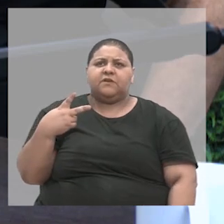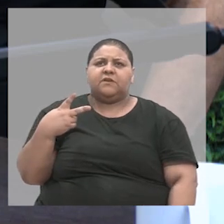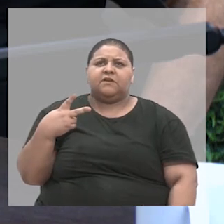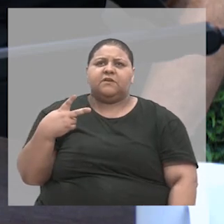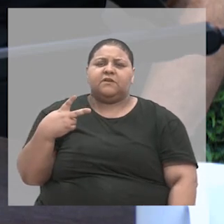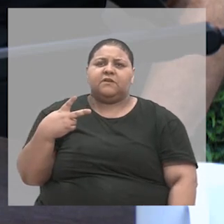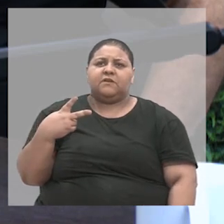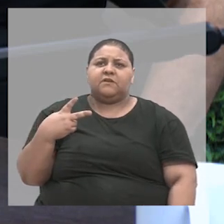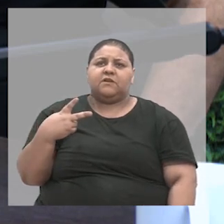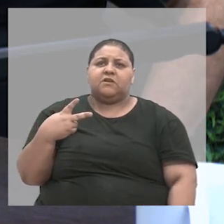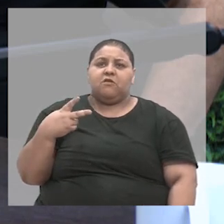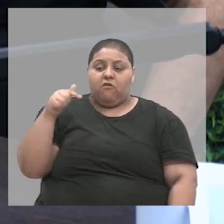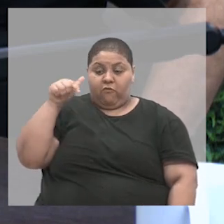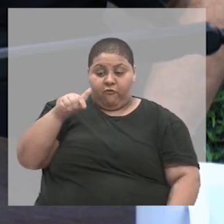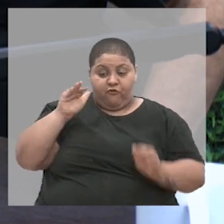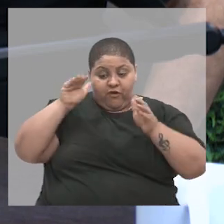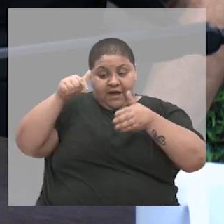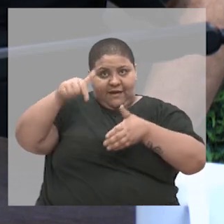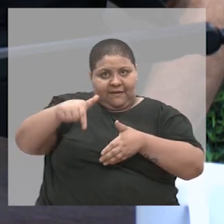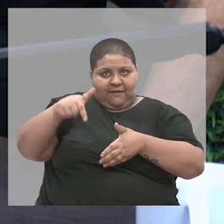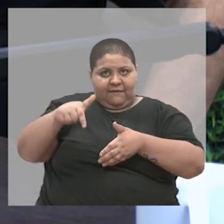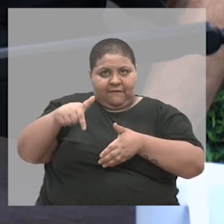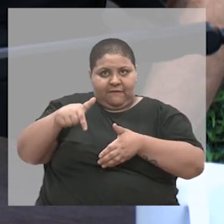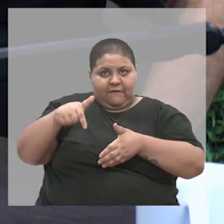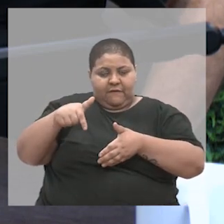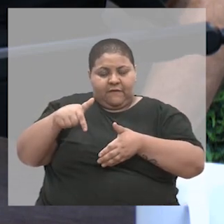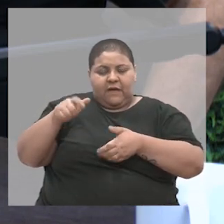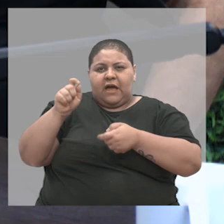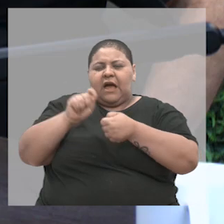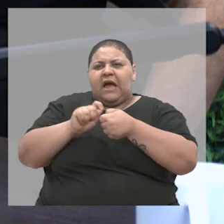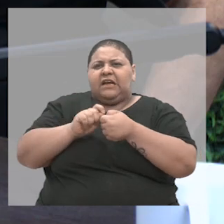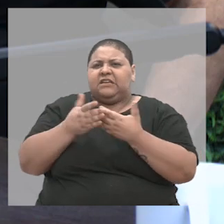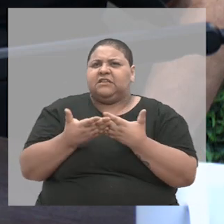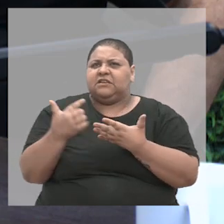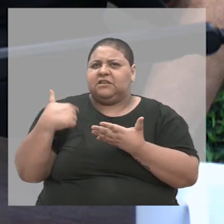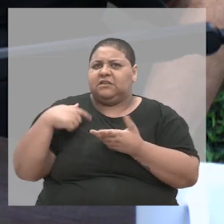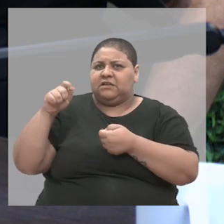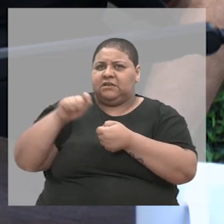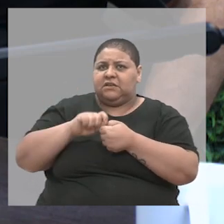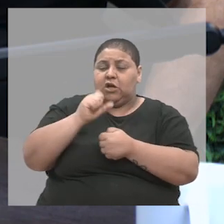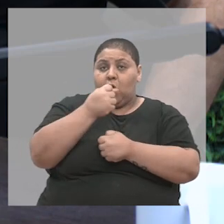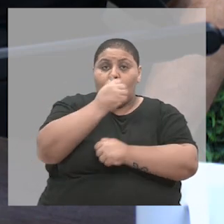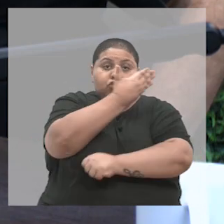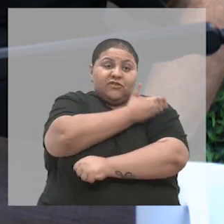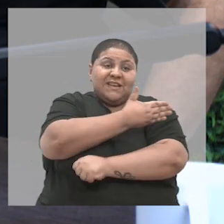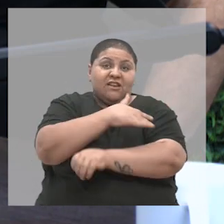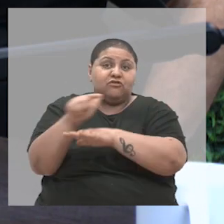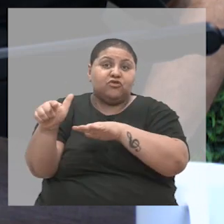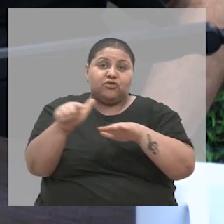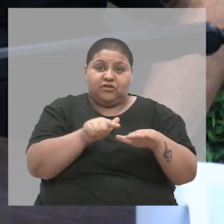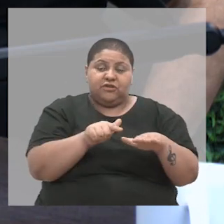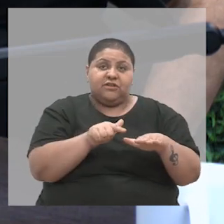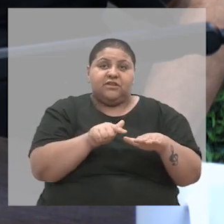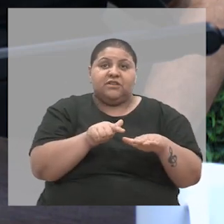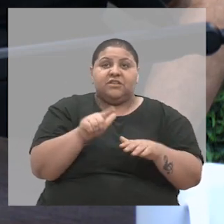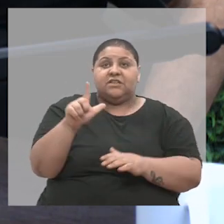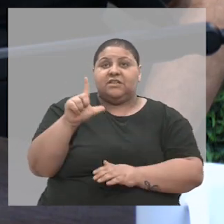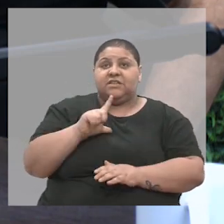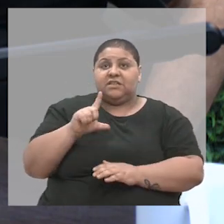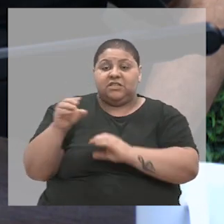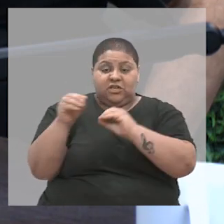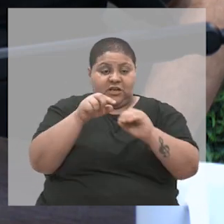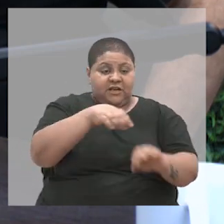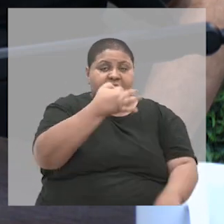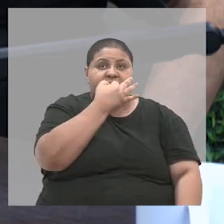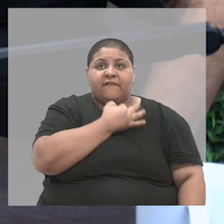dessa linha. Na verdade, eu fazia 8 treinos por semana e ainda vinha para Caxias, porque